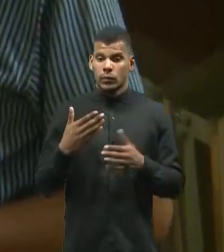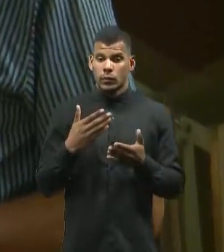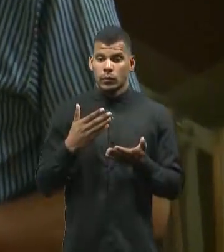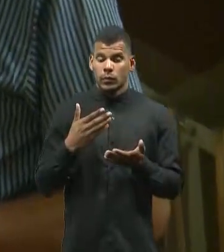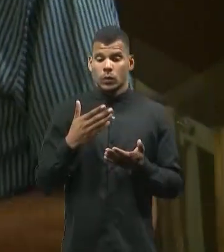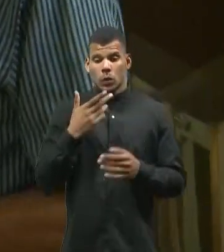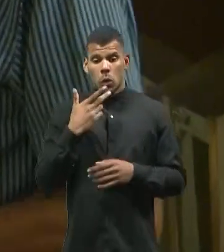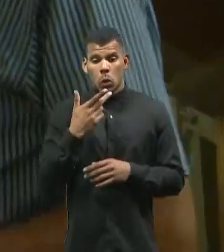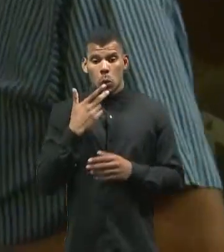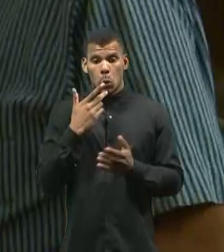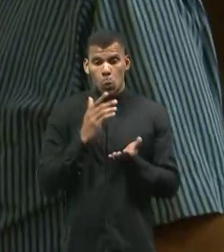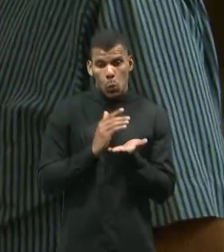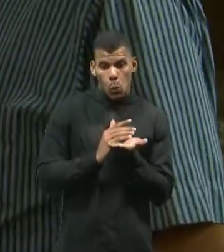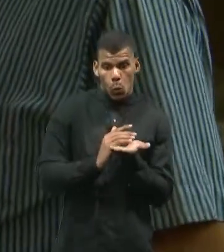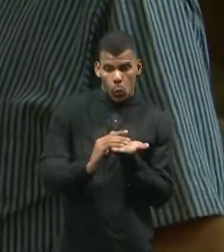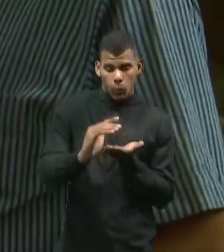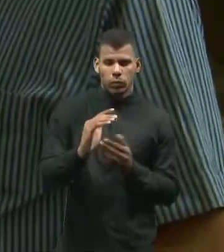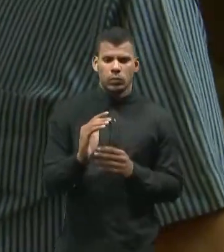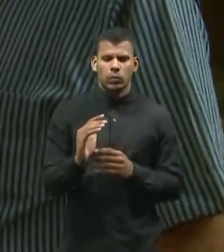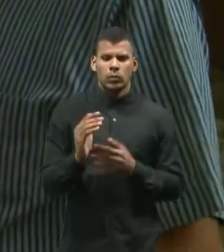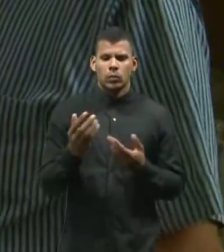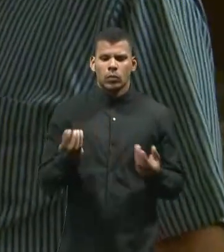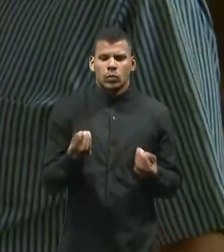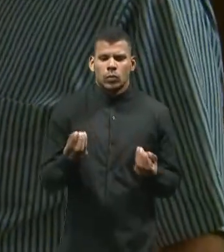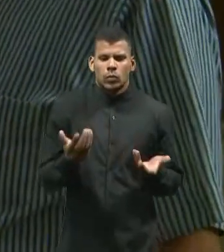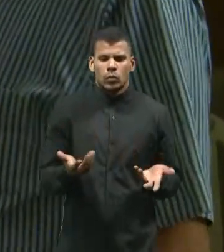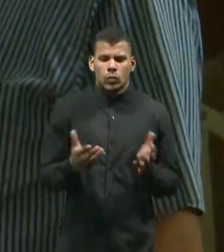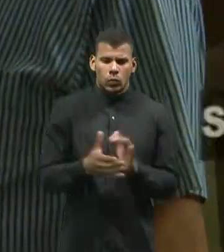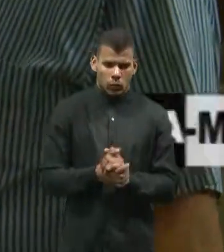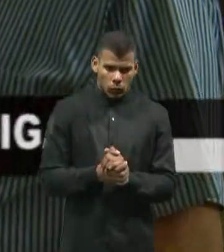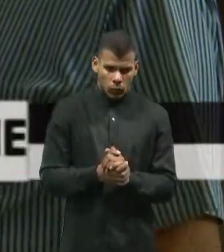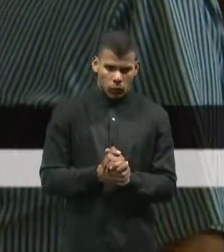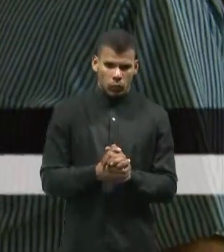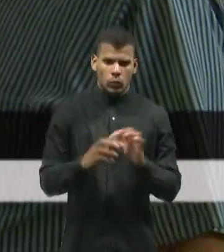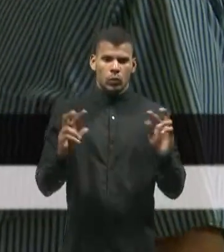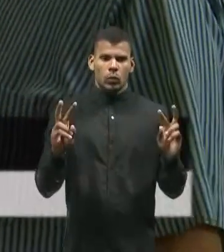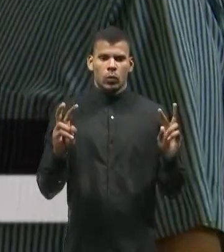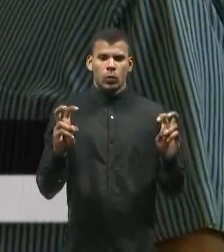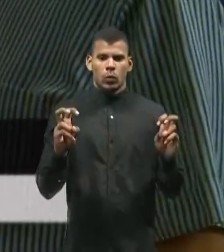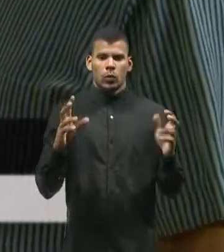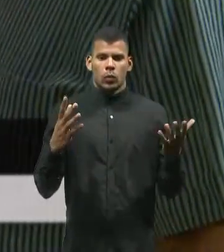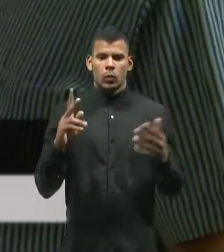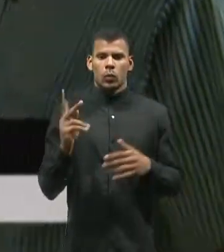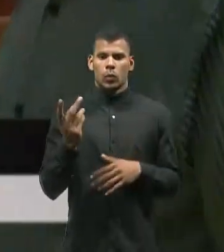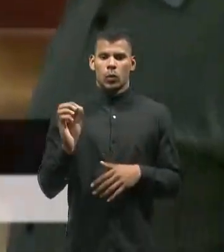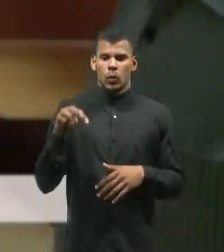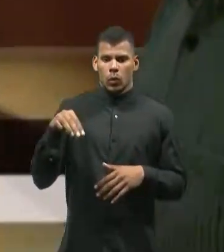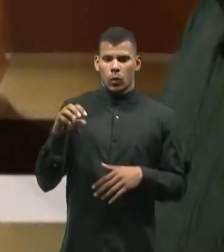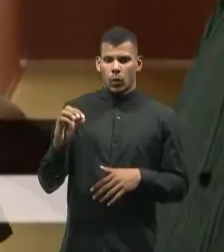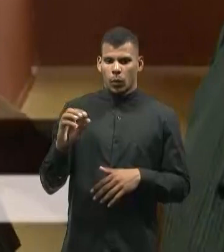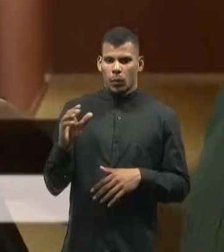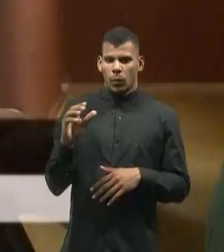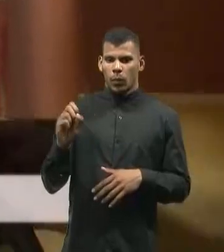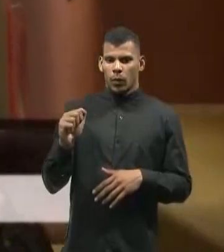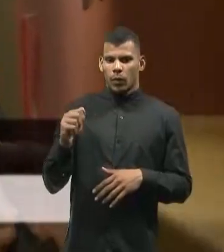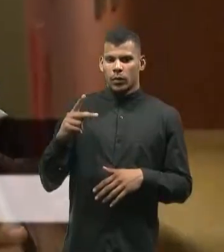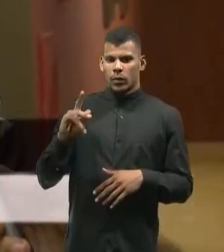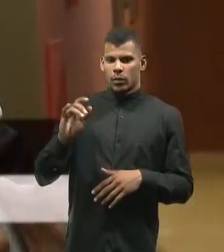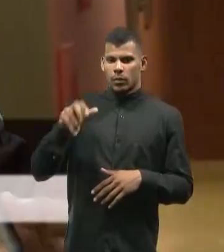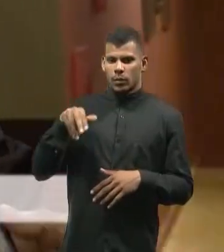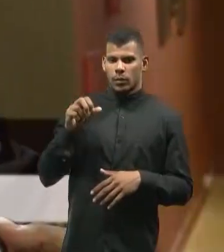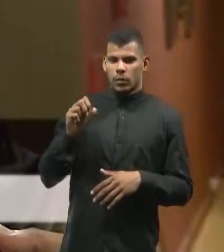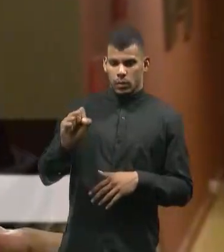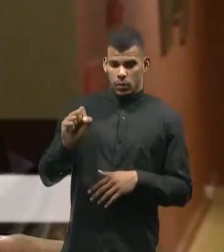introdução dessa exposição? Sim, sim. Esse título, Homo Sapiens, o homem que sabe o que não sabe,